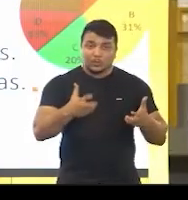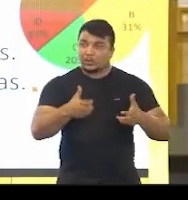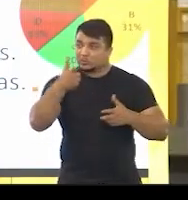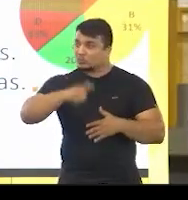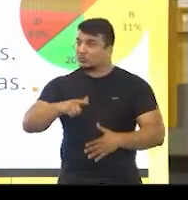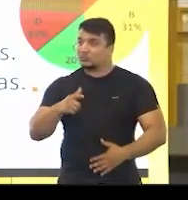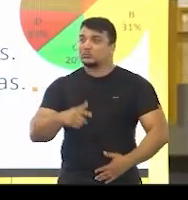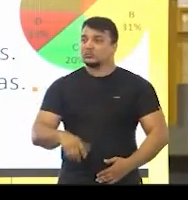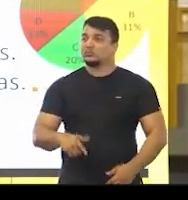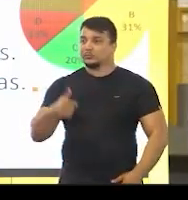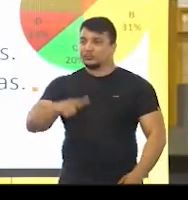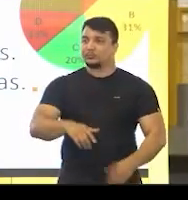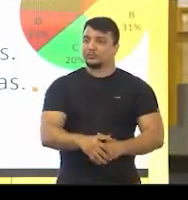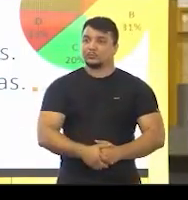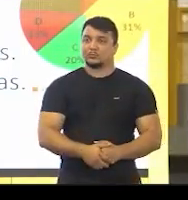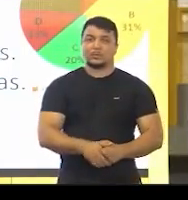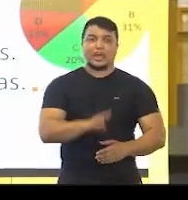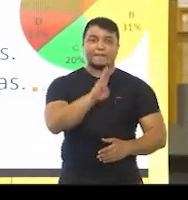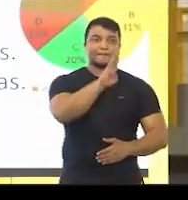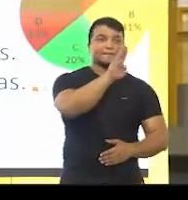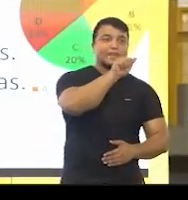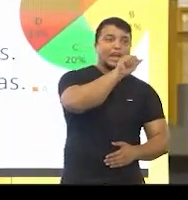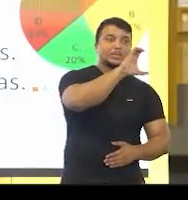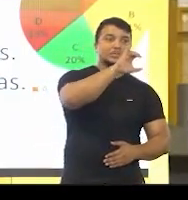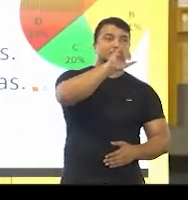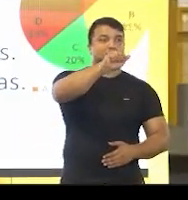repita? Eu falei